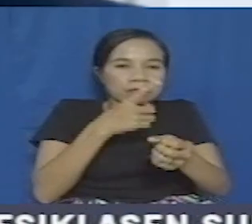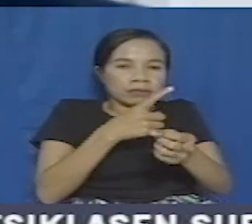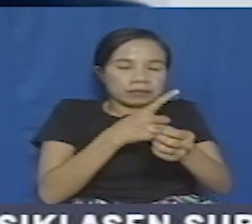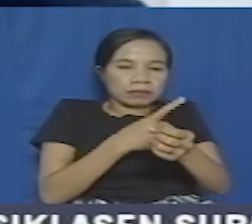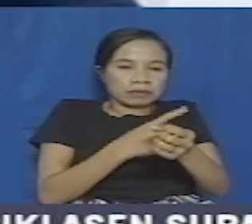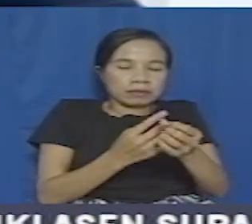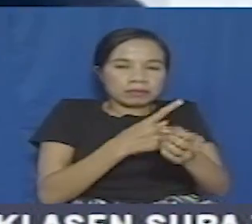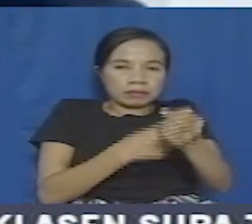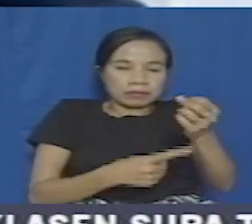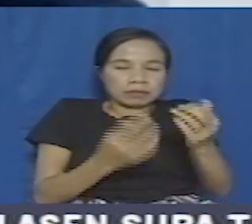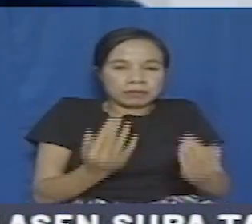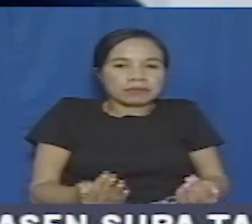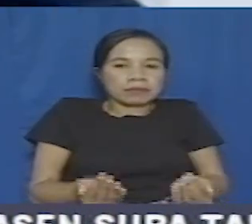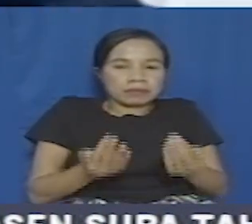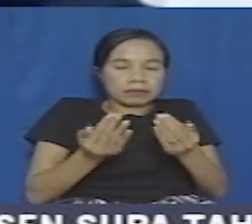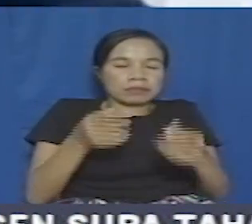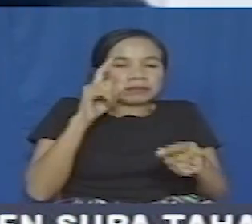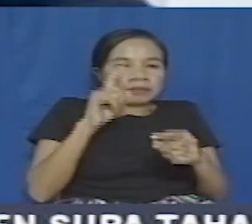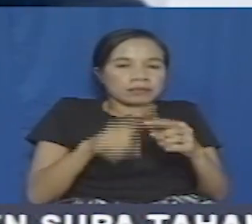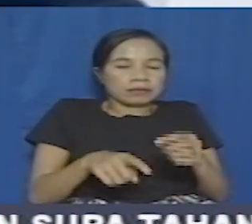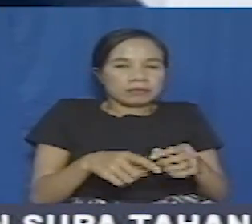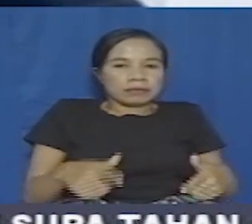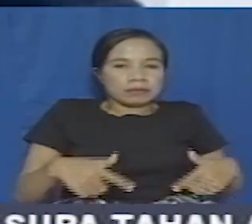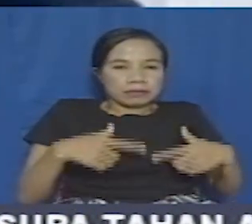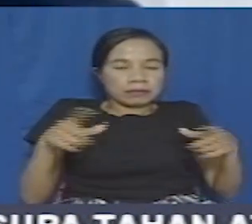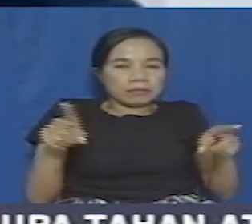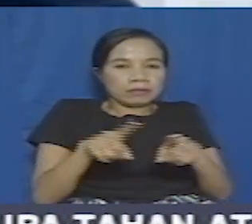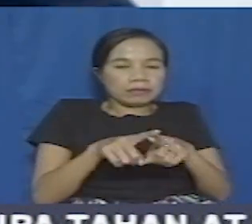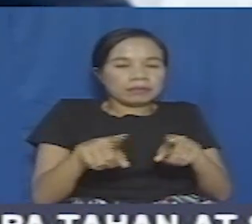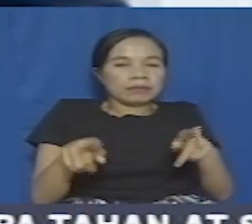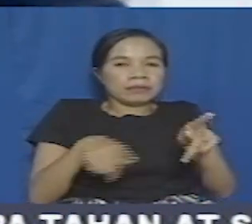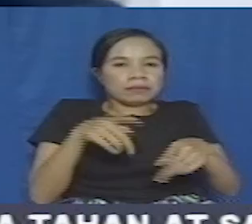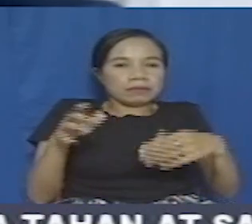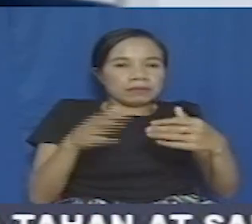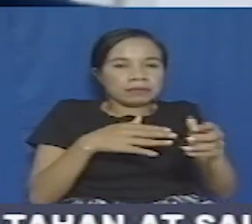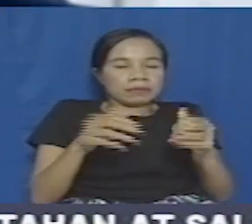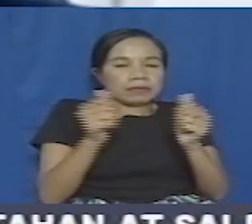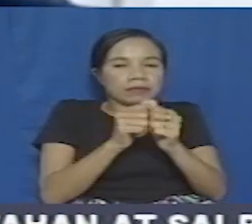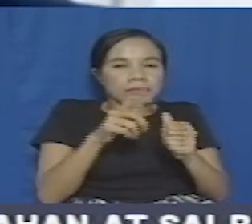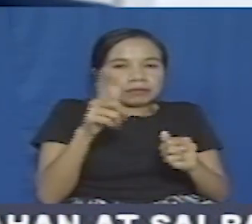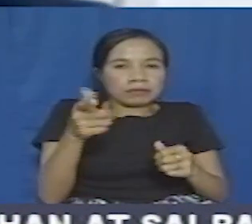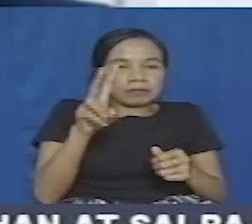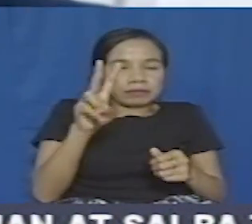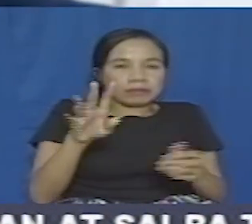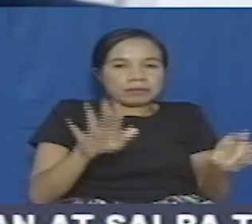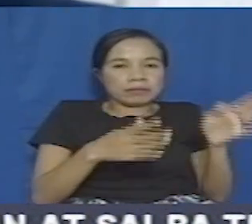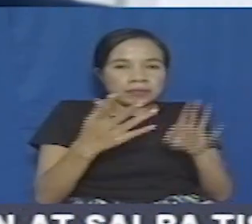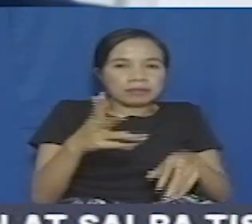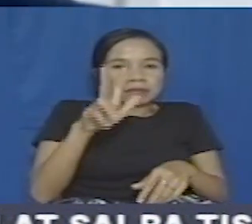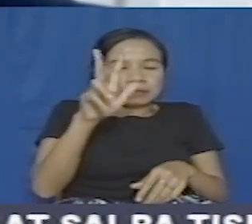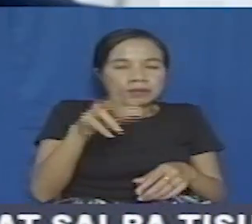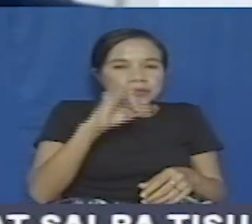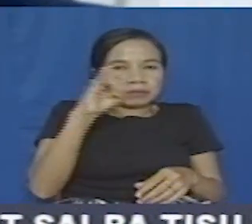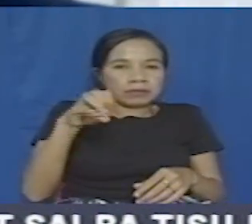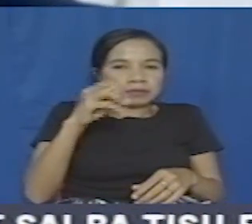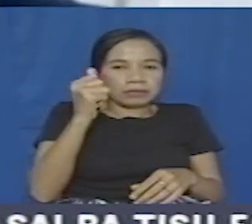e psicologicamente em Yalabele, Mouris, Hanessa Nema Babai, né? 22 pessoas e depois mate tolo. João